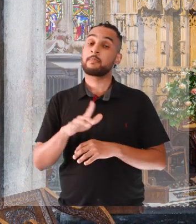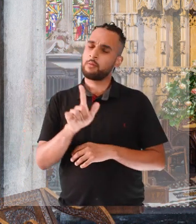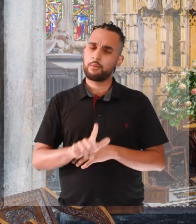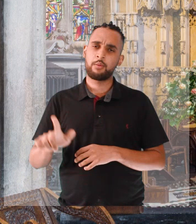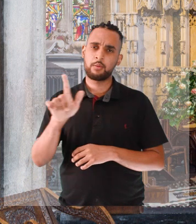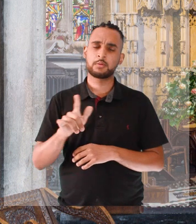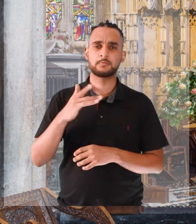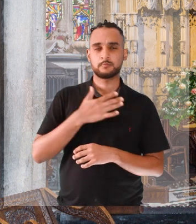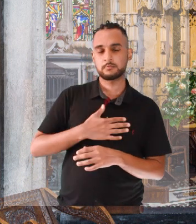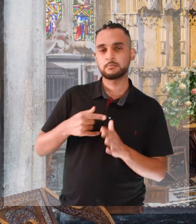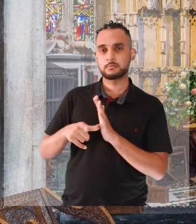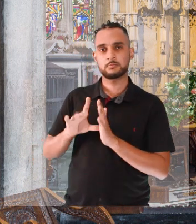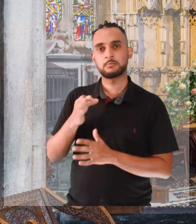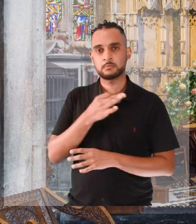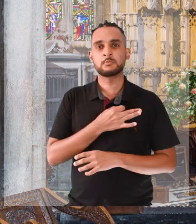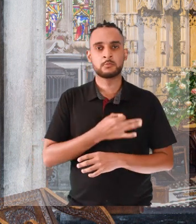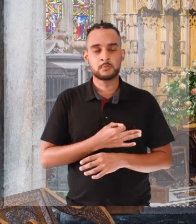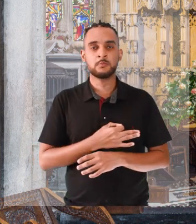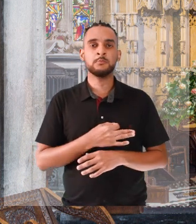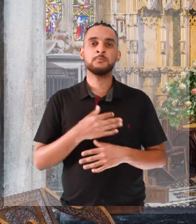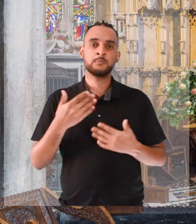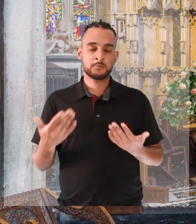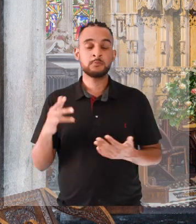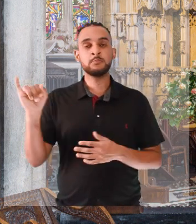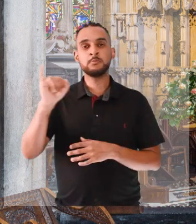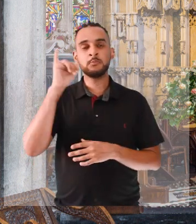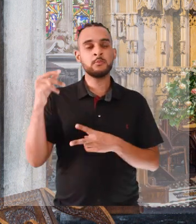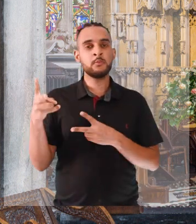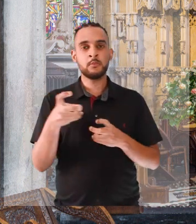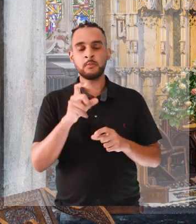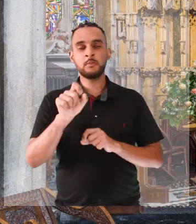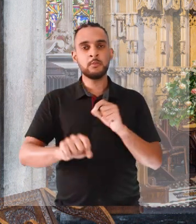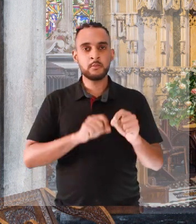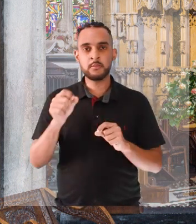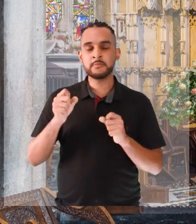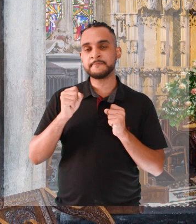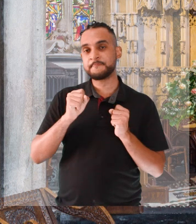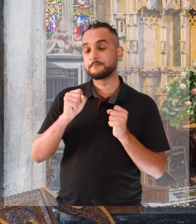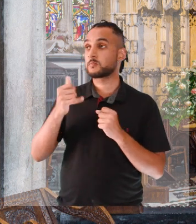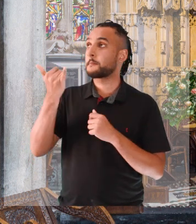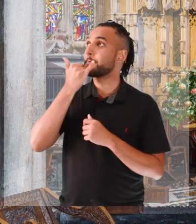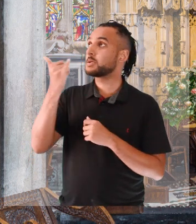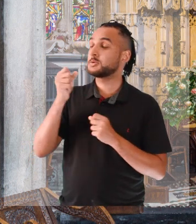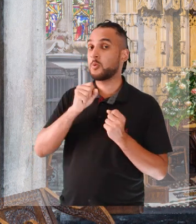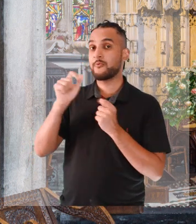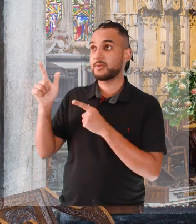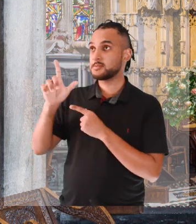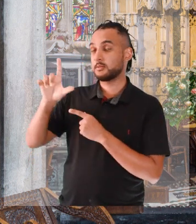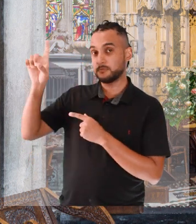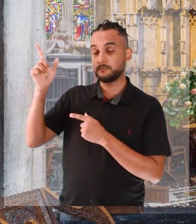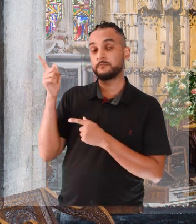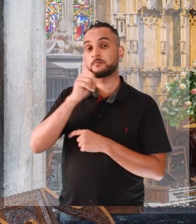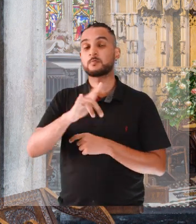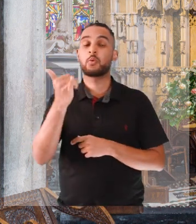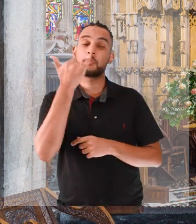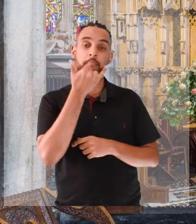seu sentido mais amplo. Logicamente, a satisfação vem antes do mérito. Neste sentido, é importante reparar